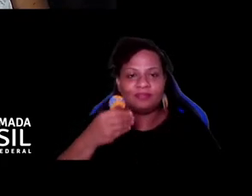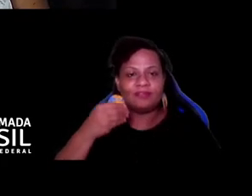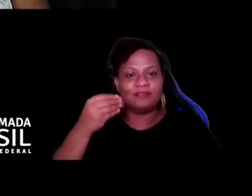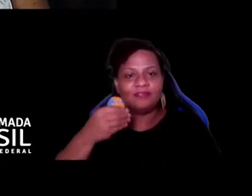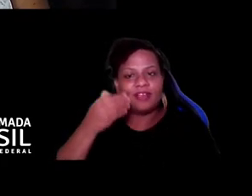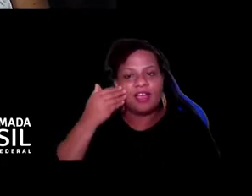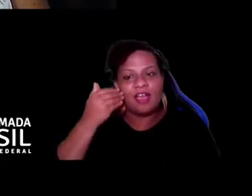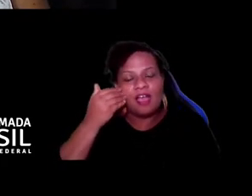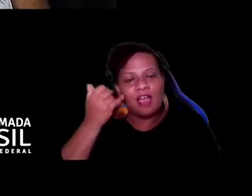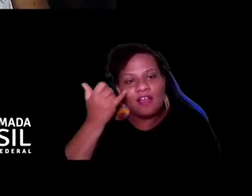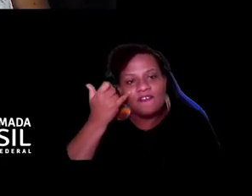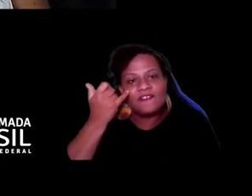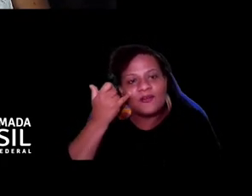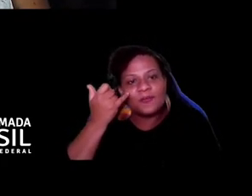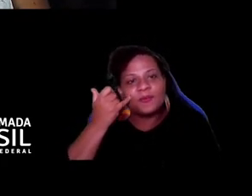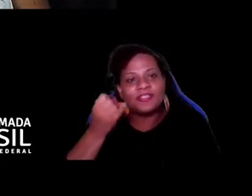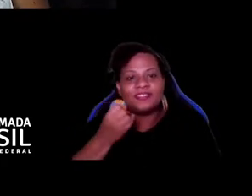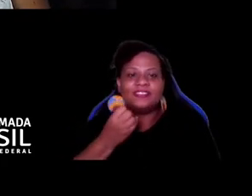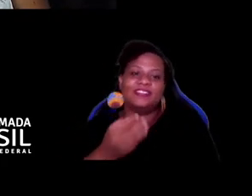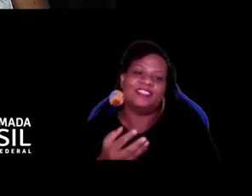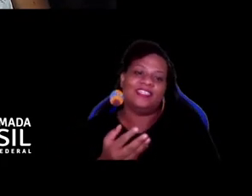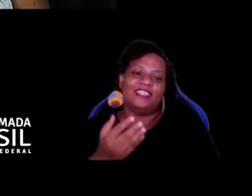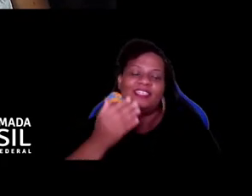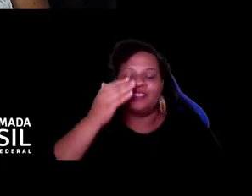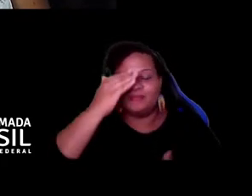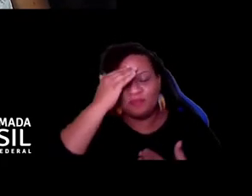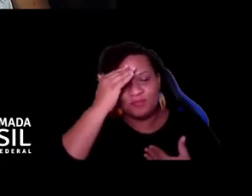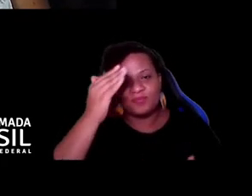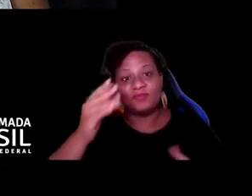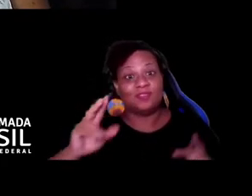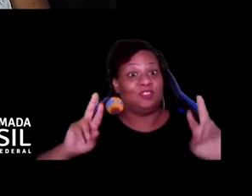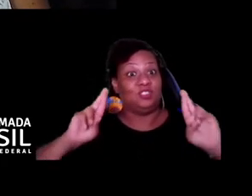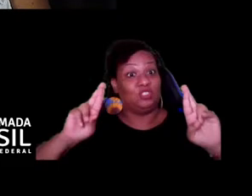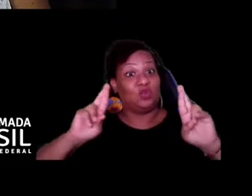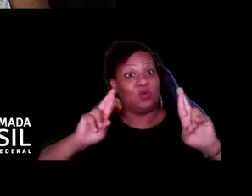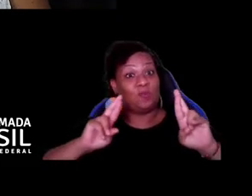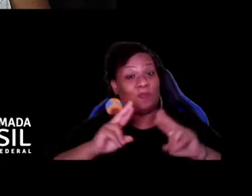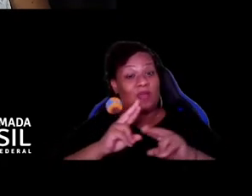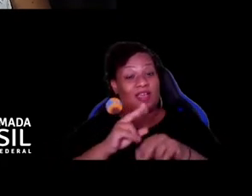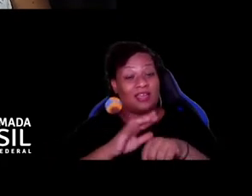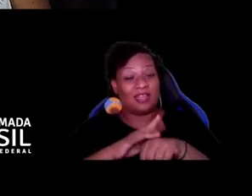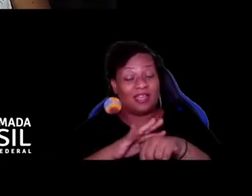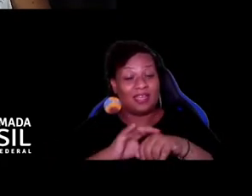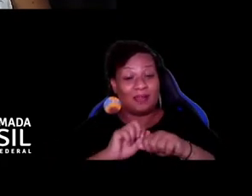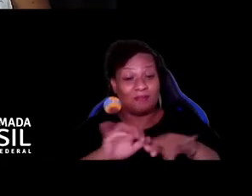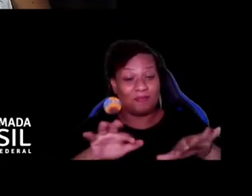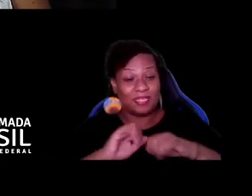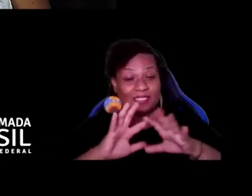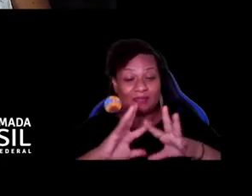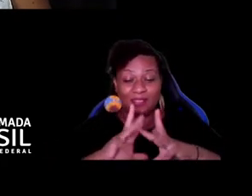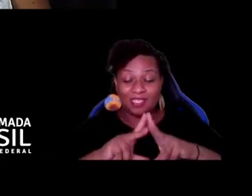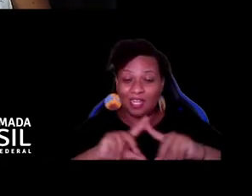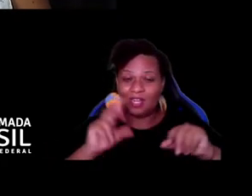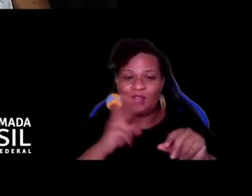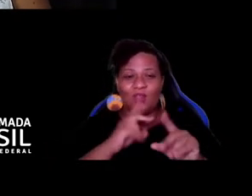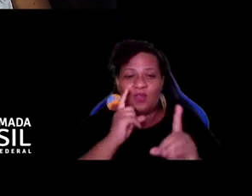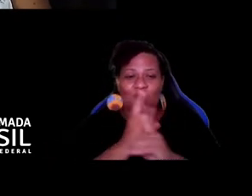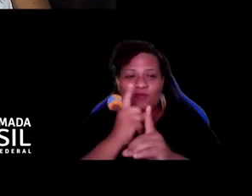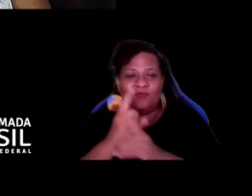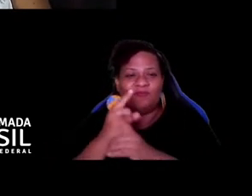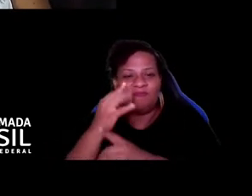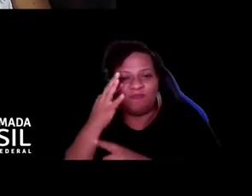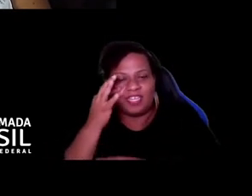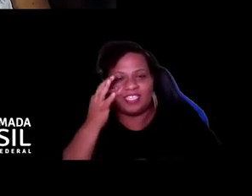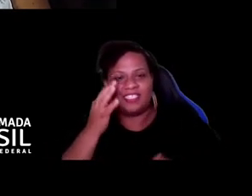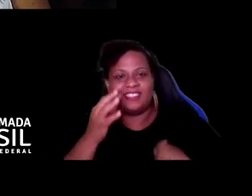esses saberes mesmo, tá bom? Muita gratidão. Espero que esse tempo passe logo para a gente poder, né, estar tocando